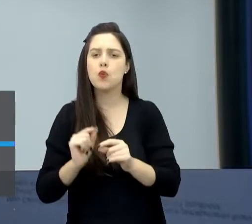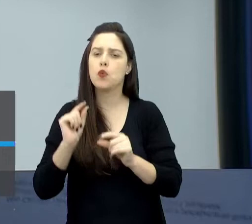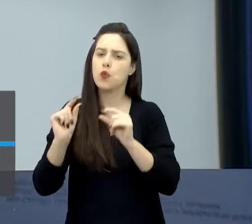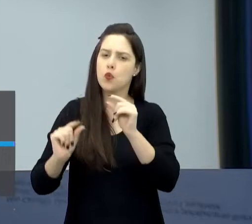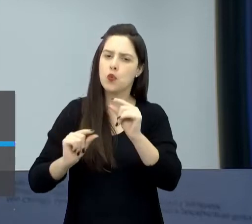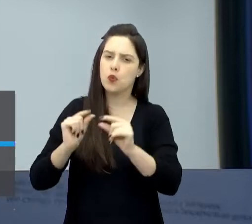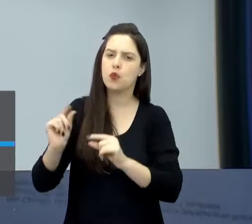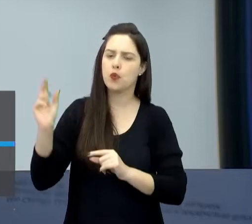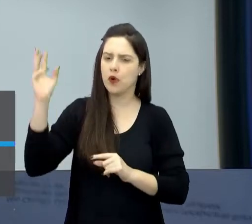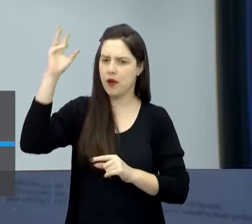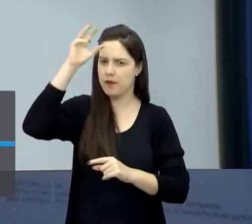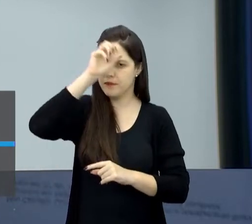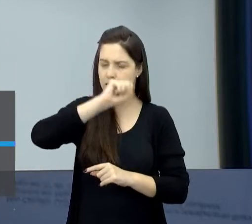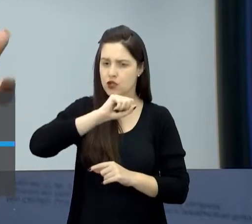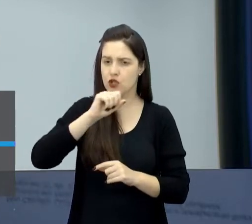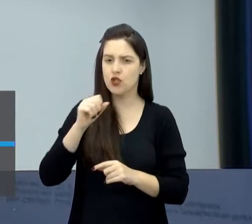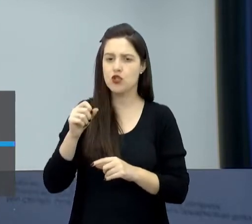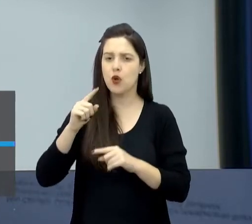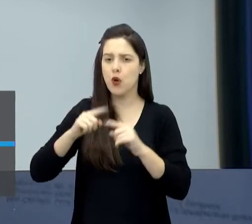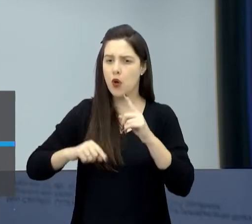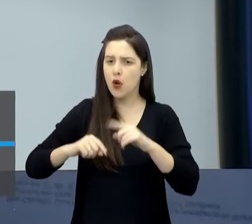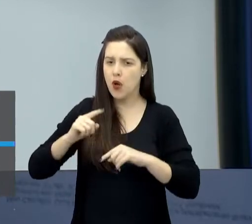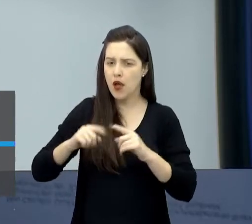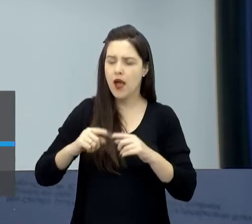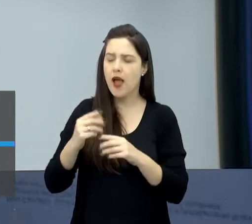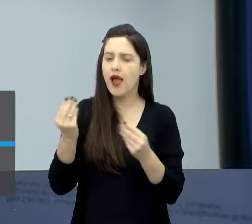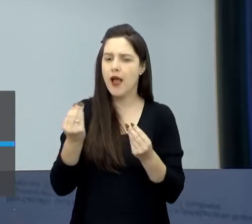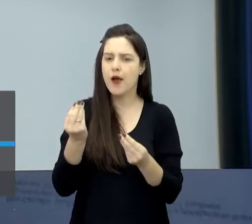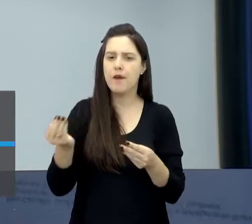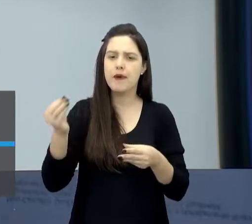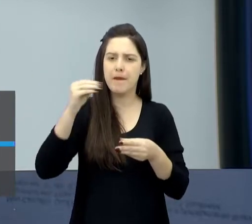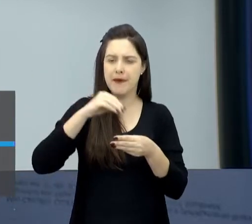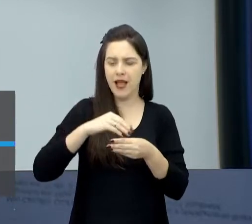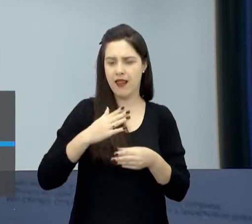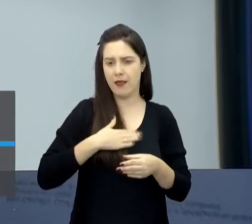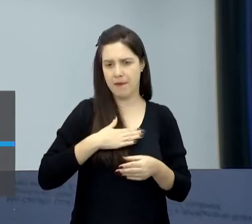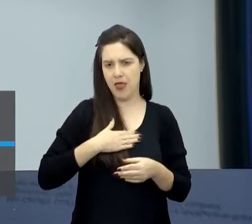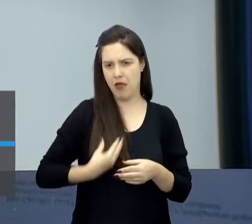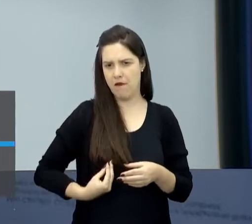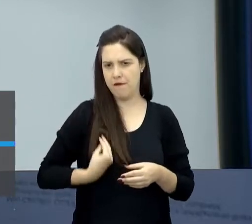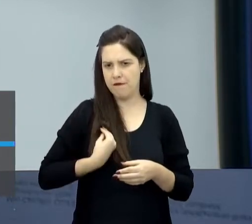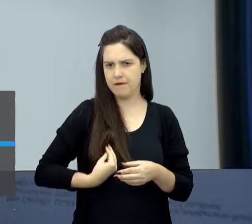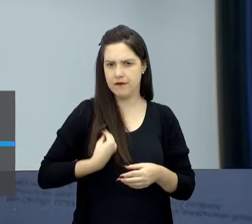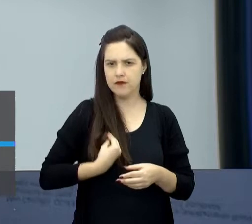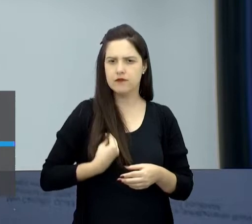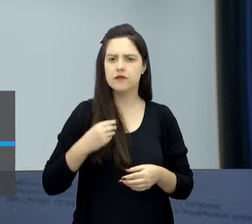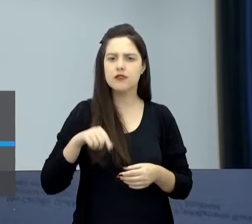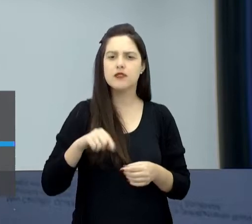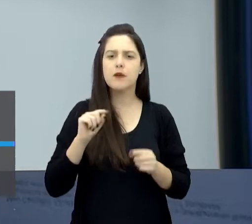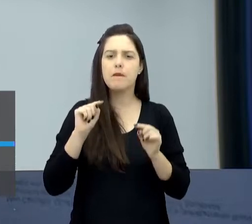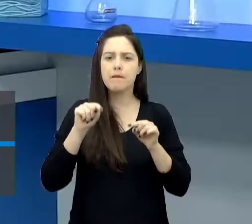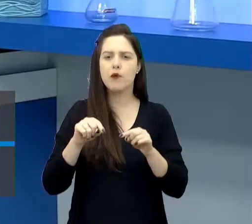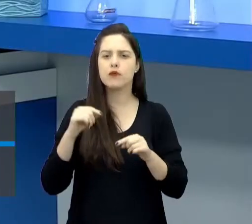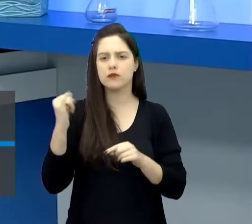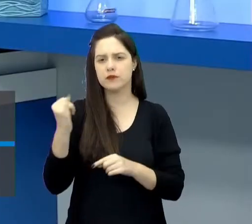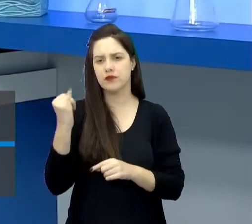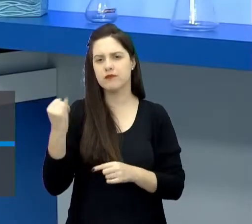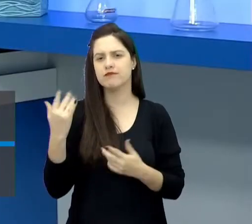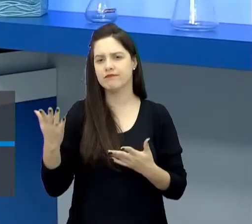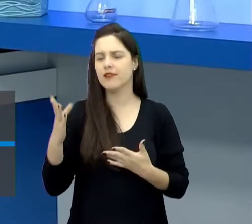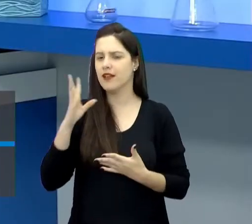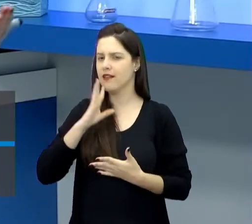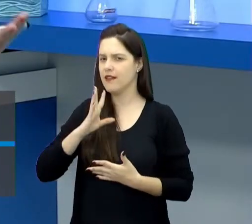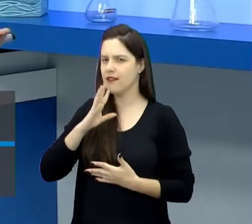aprendi em gestão, né, de projetos, eu procuro aplicar na minha vida. Então, funcionou bastante por conta desse quesito. Que bacana. E a